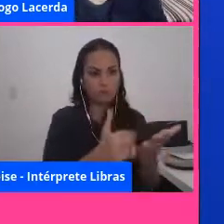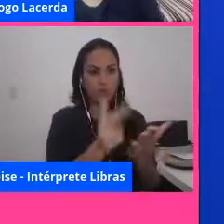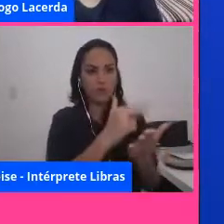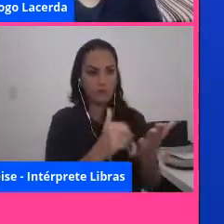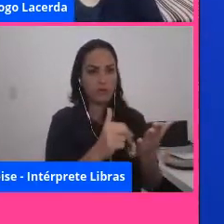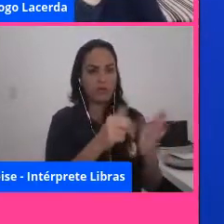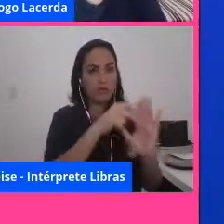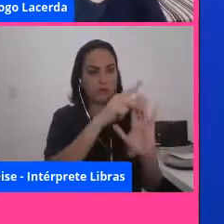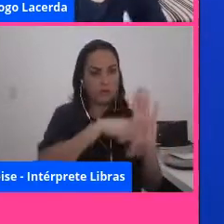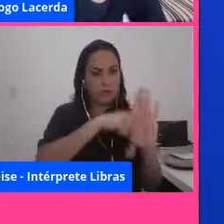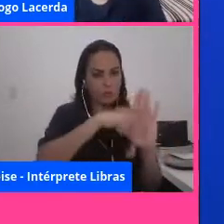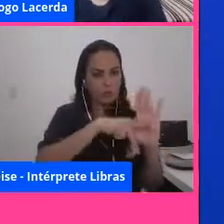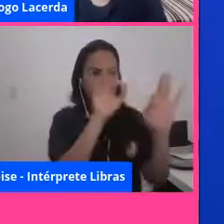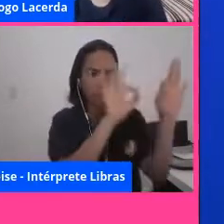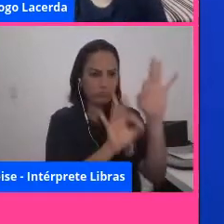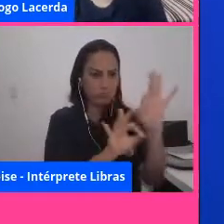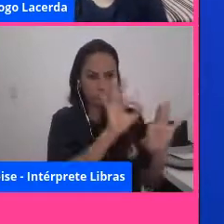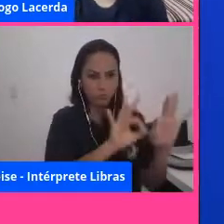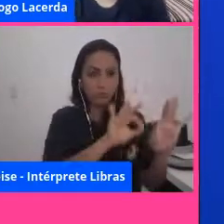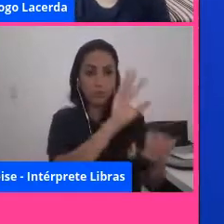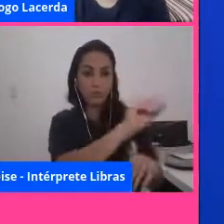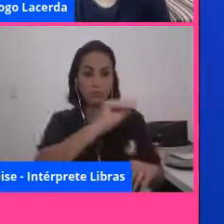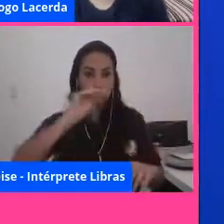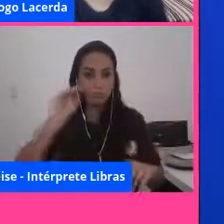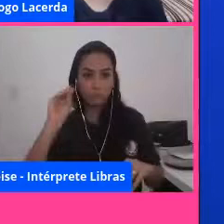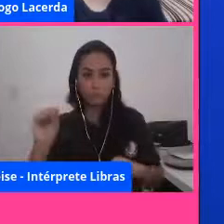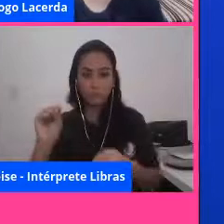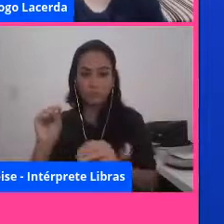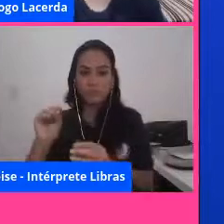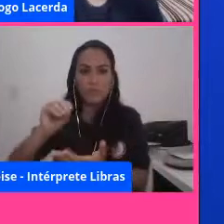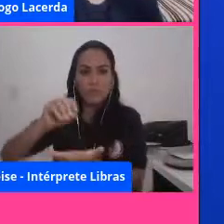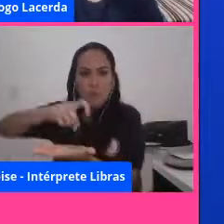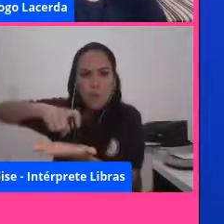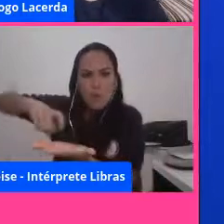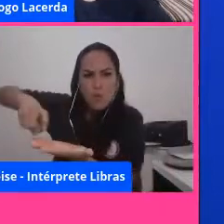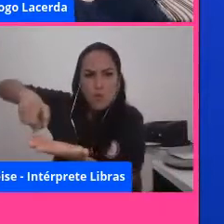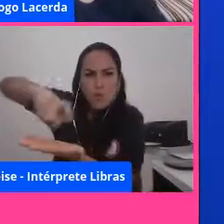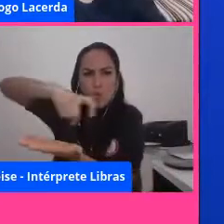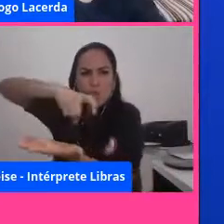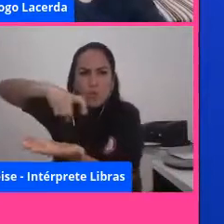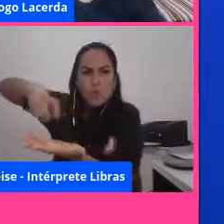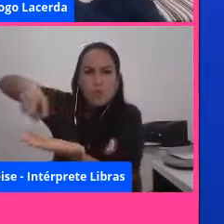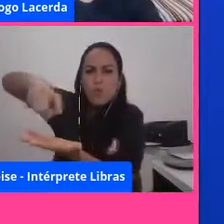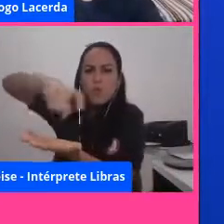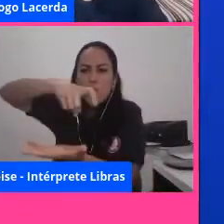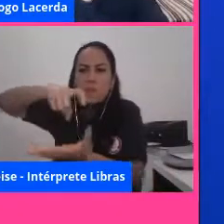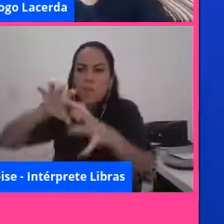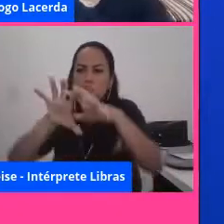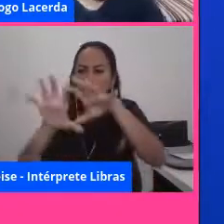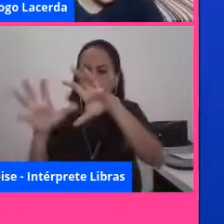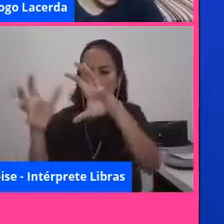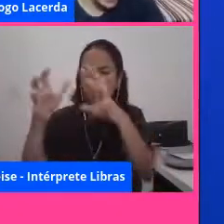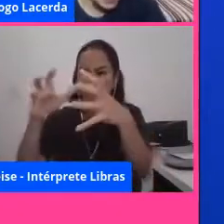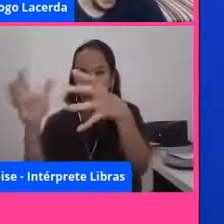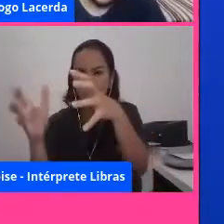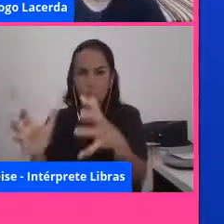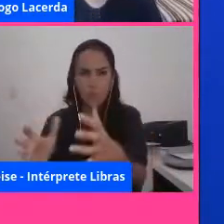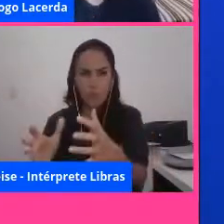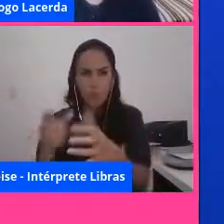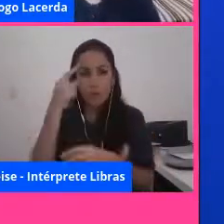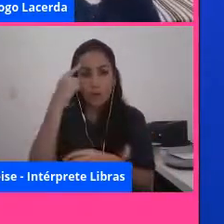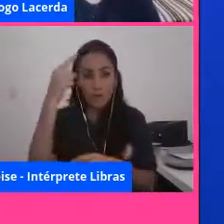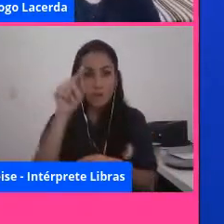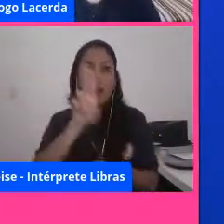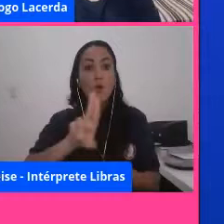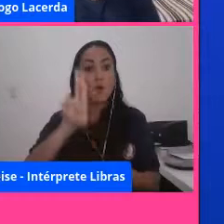ou fatiamento, e esse planejamento ou fatiamento é feito justamente por aquele software que eu pedi para a gente baixar,